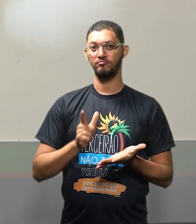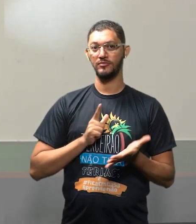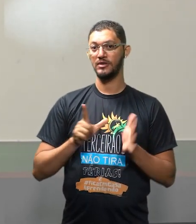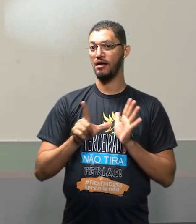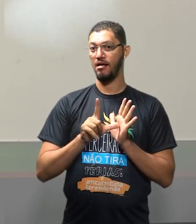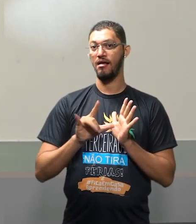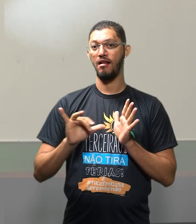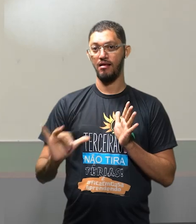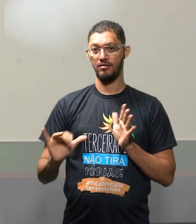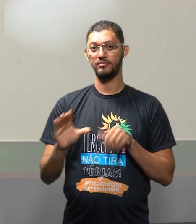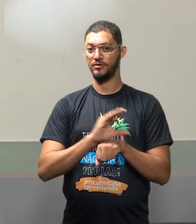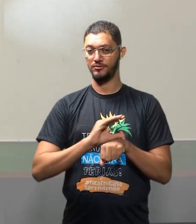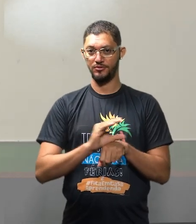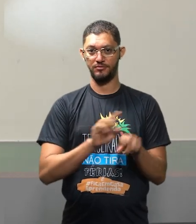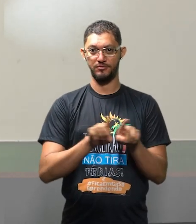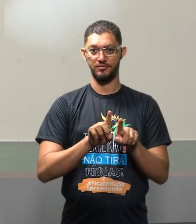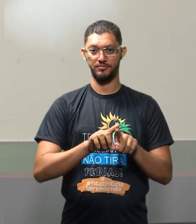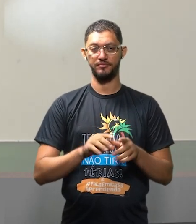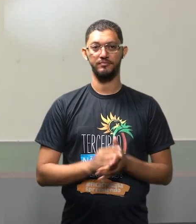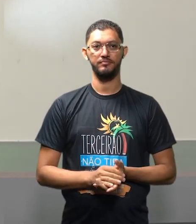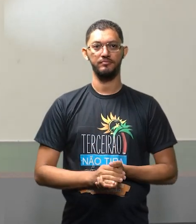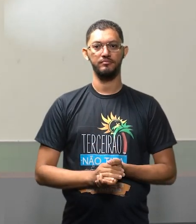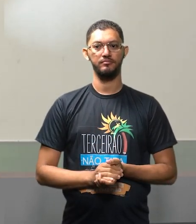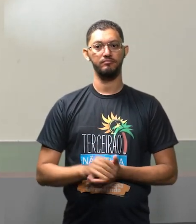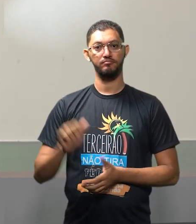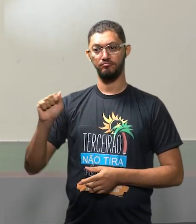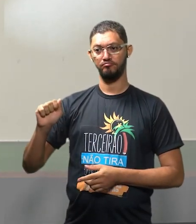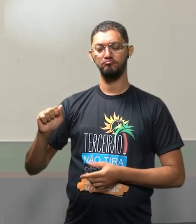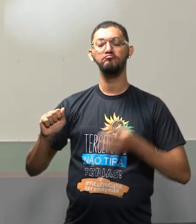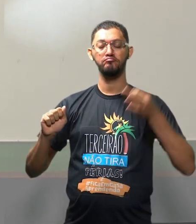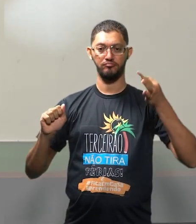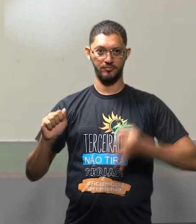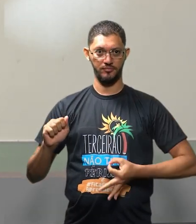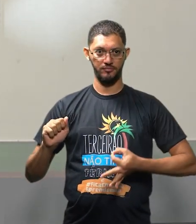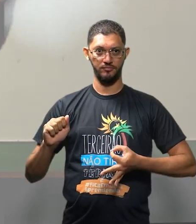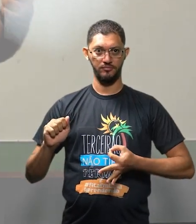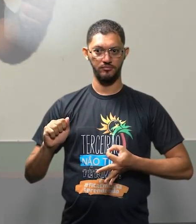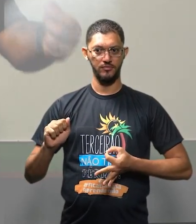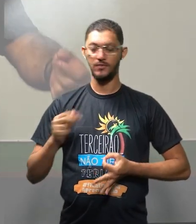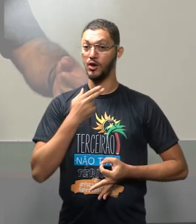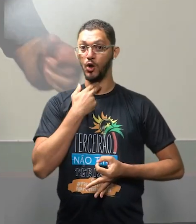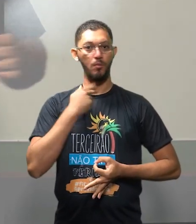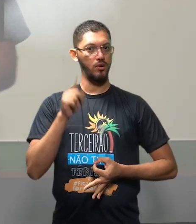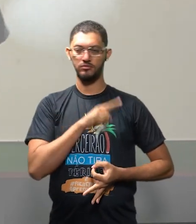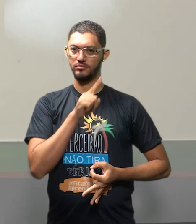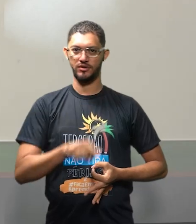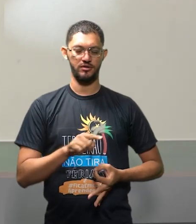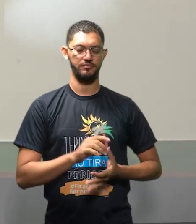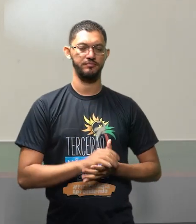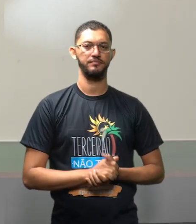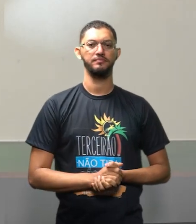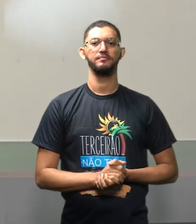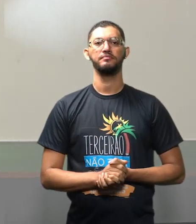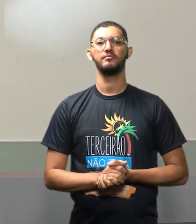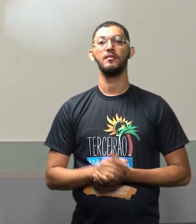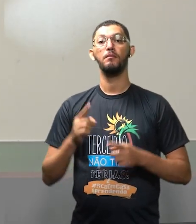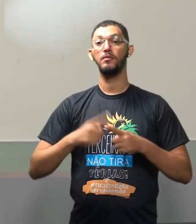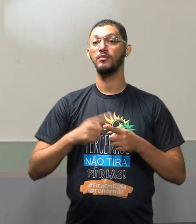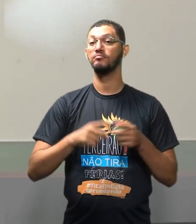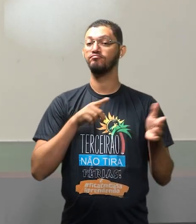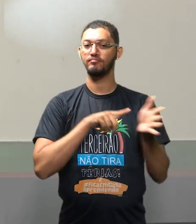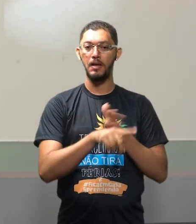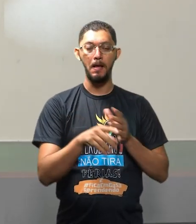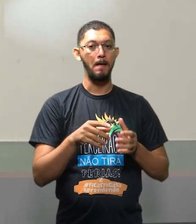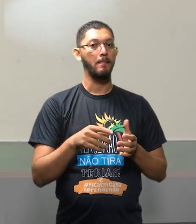na nossa Constituição. A letra A está correta, não marcaremos, portanto, a letra A, porque a questão pede